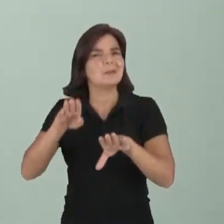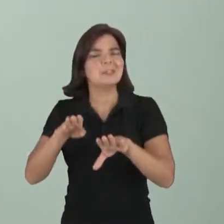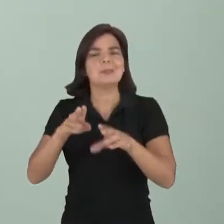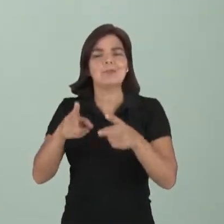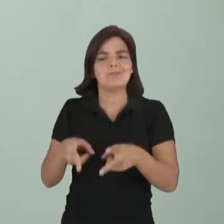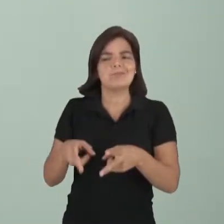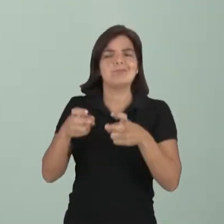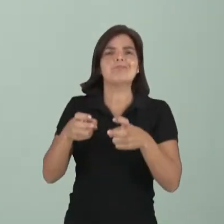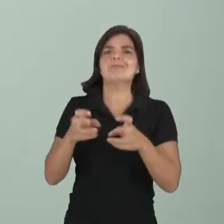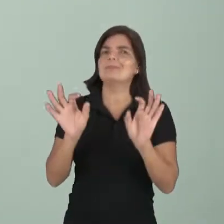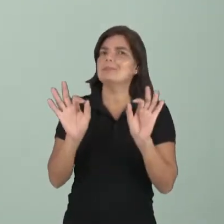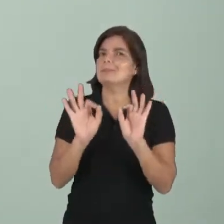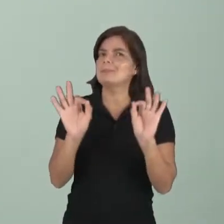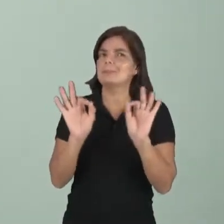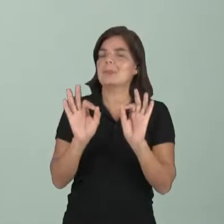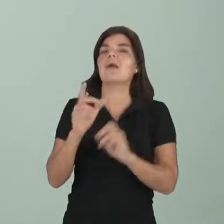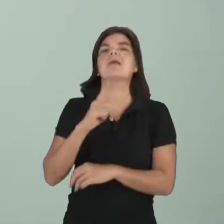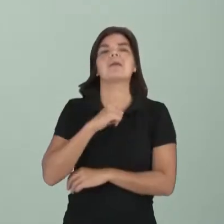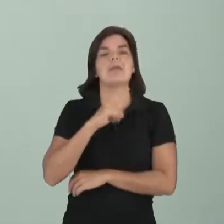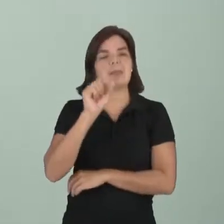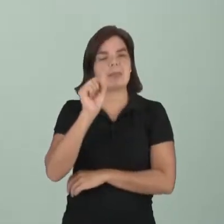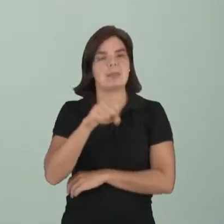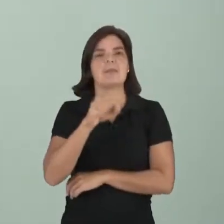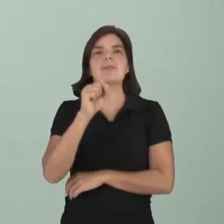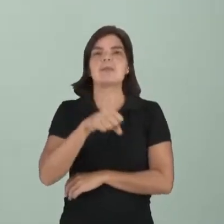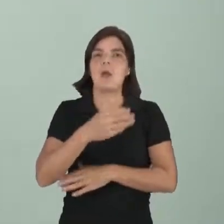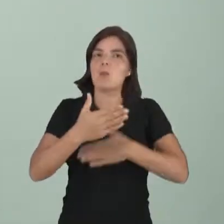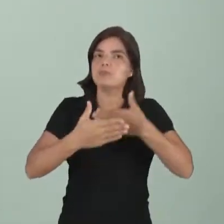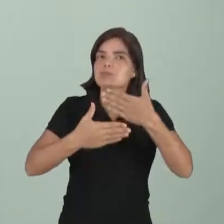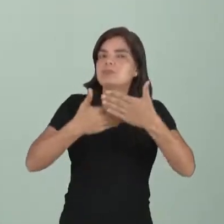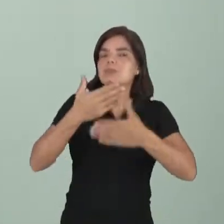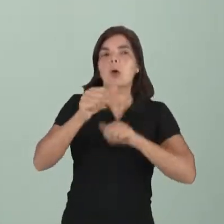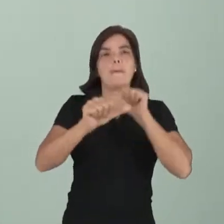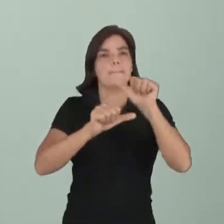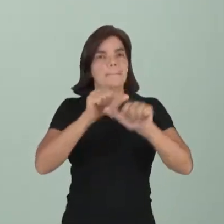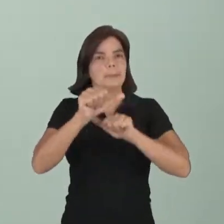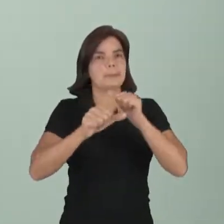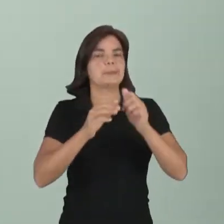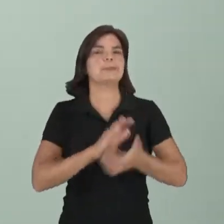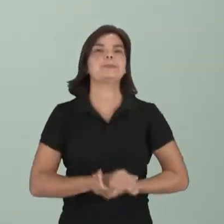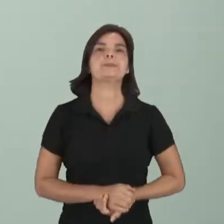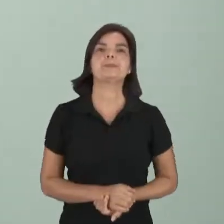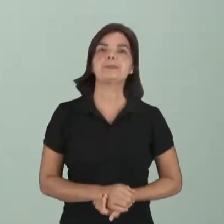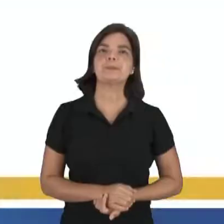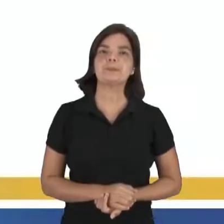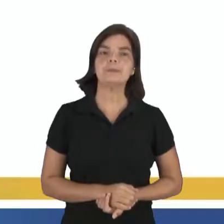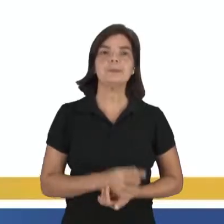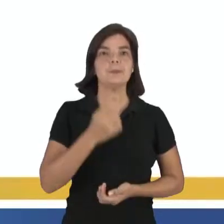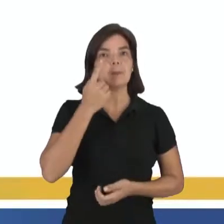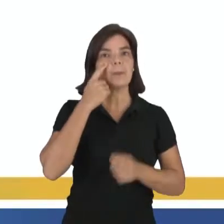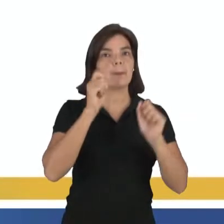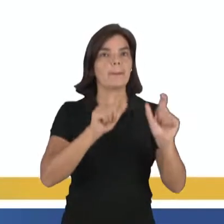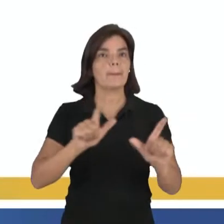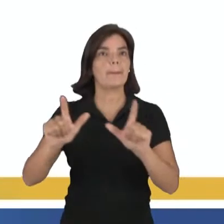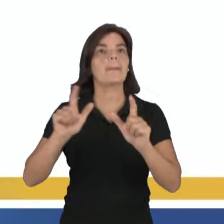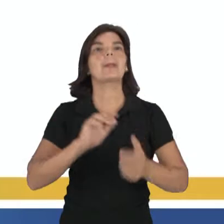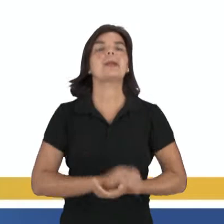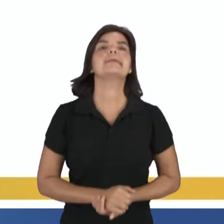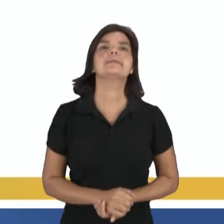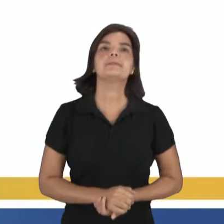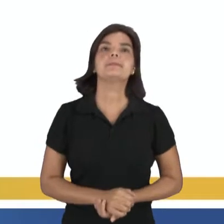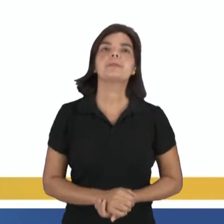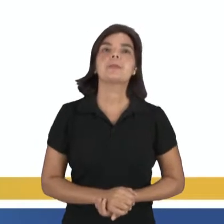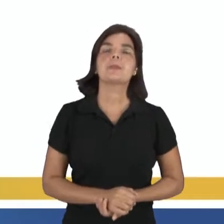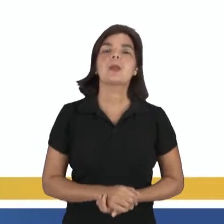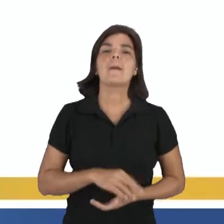não percebe que tem sim agressões em determinados momentos. Continuando, observem aí as